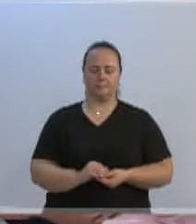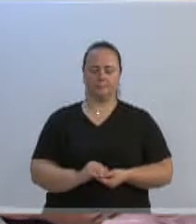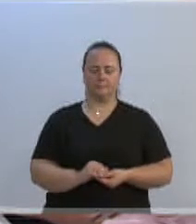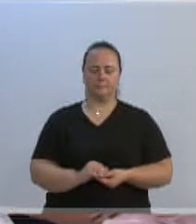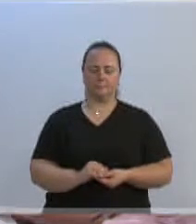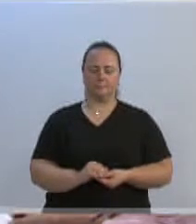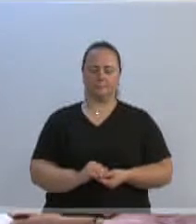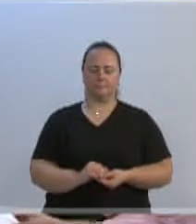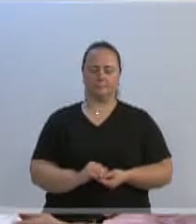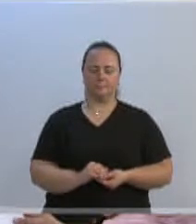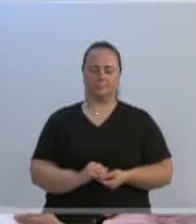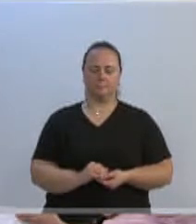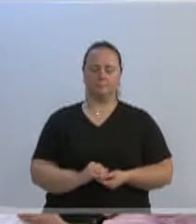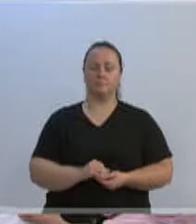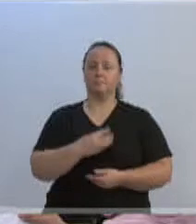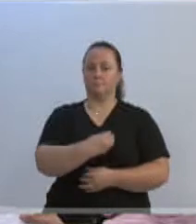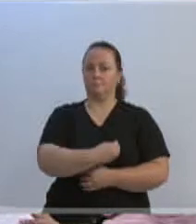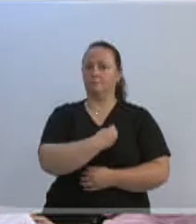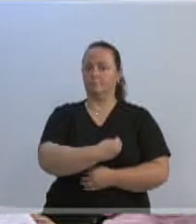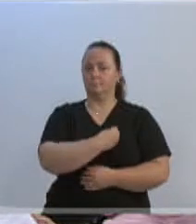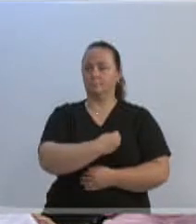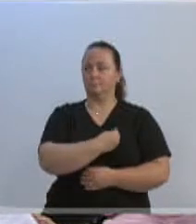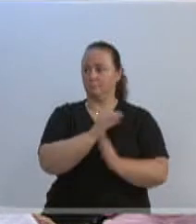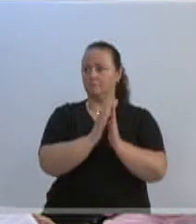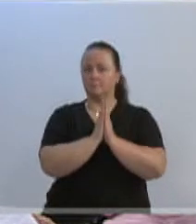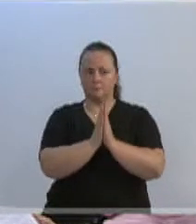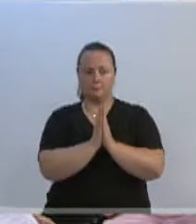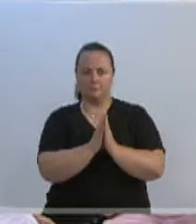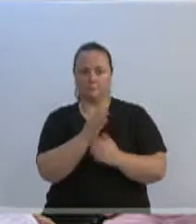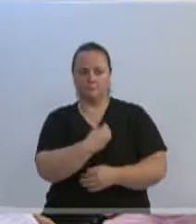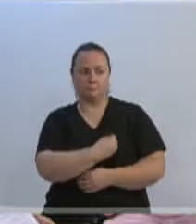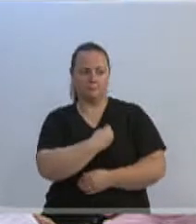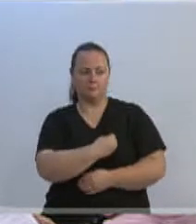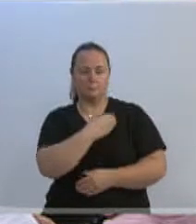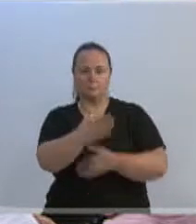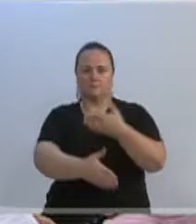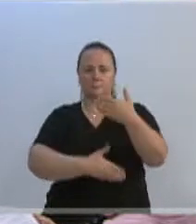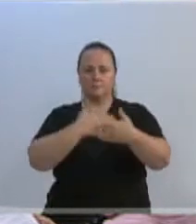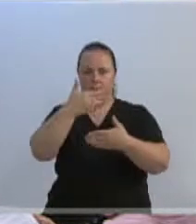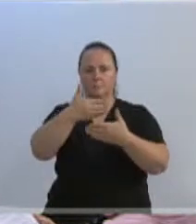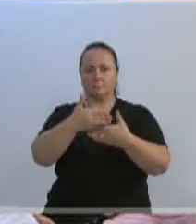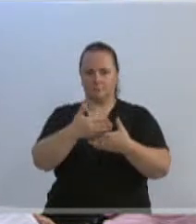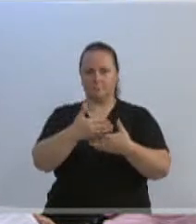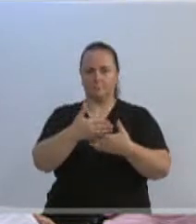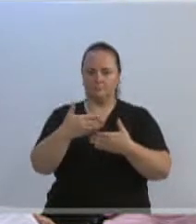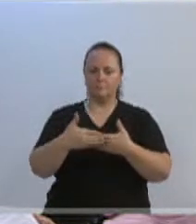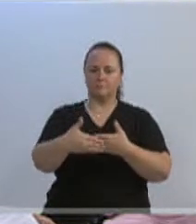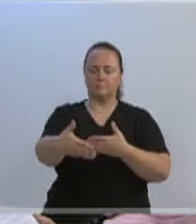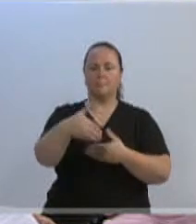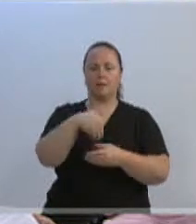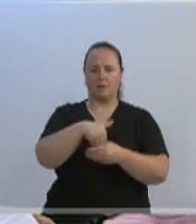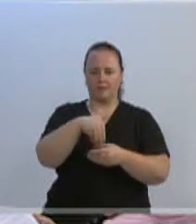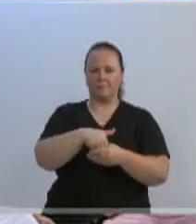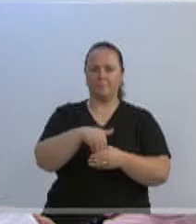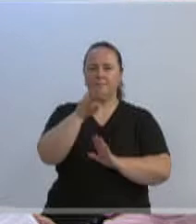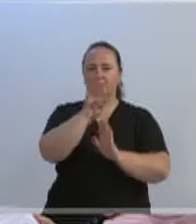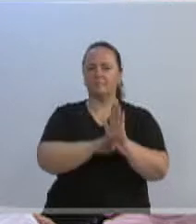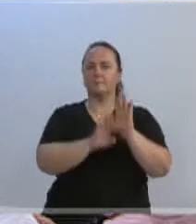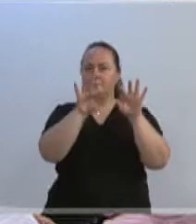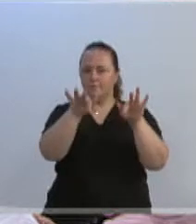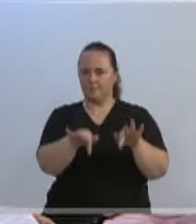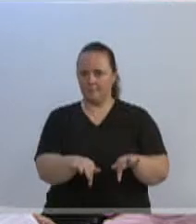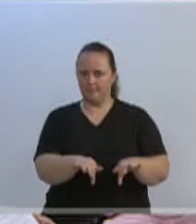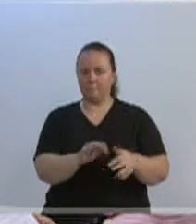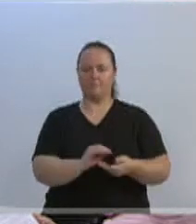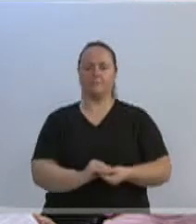registra a presença senhores vereadores por gentileza nesta extraordinária para a votação das redações finais